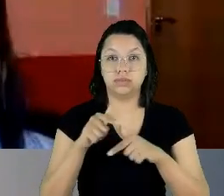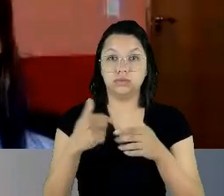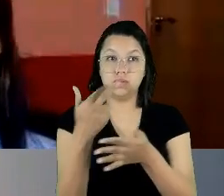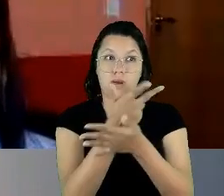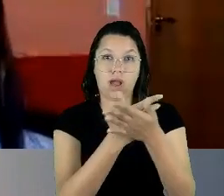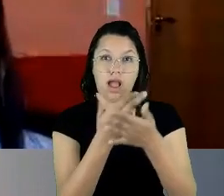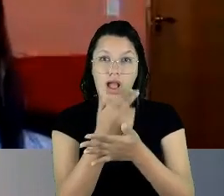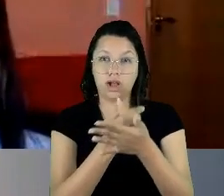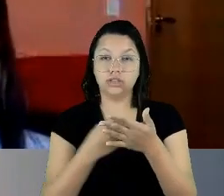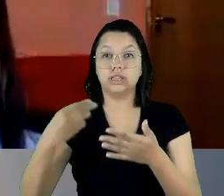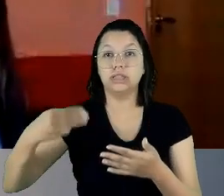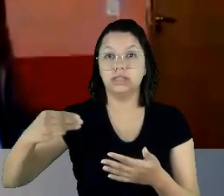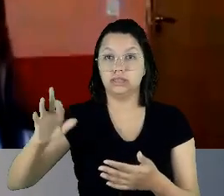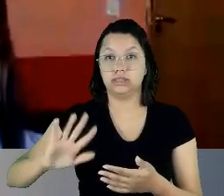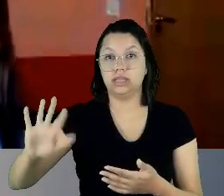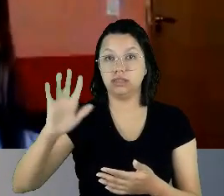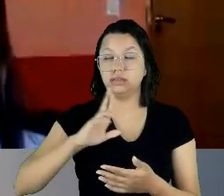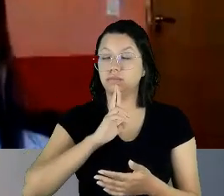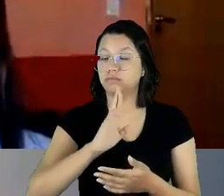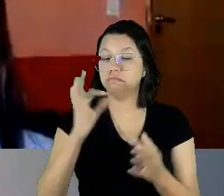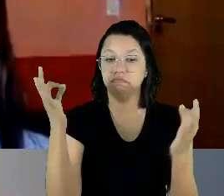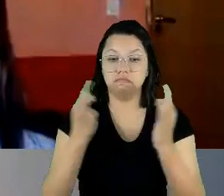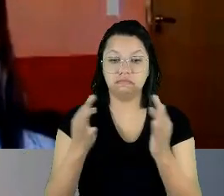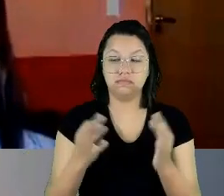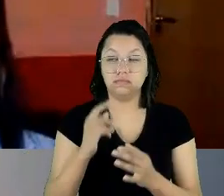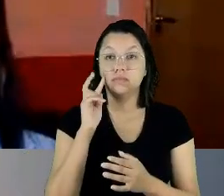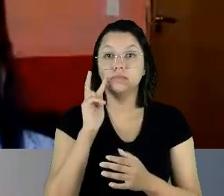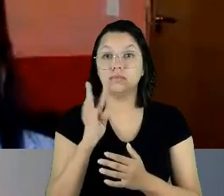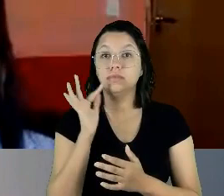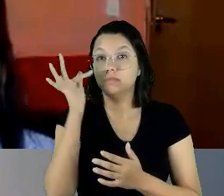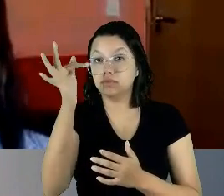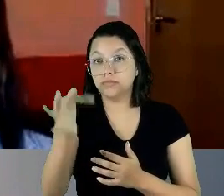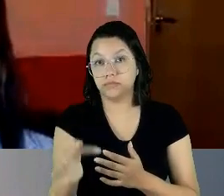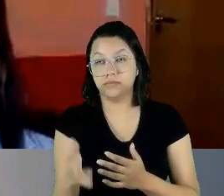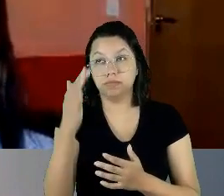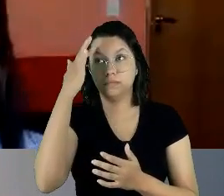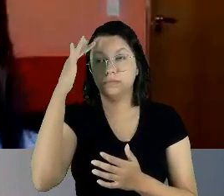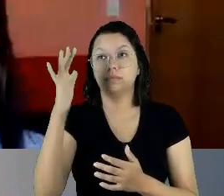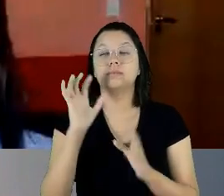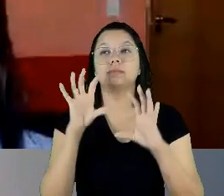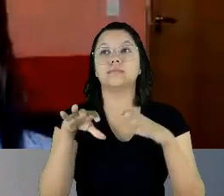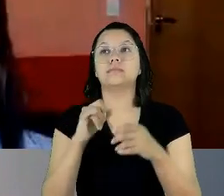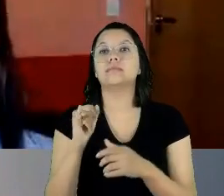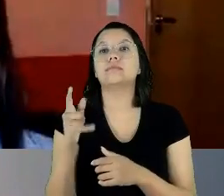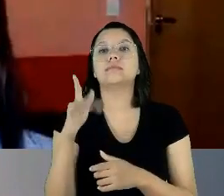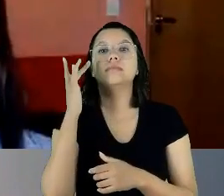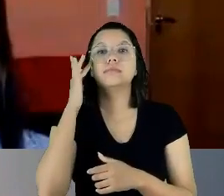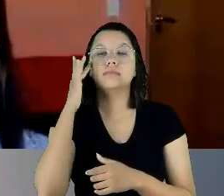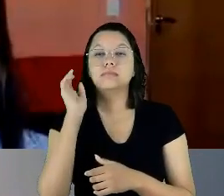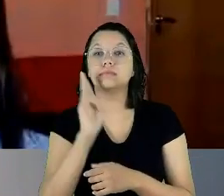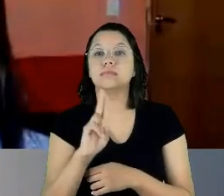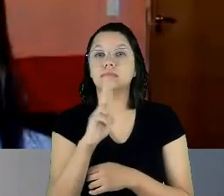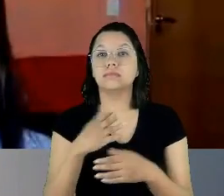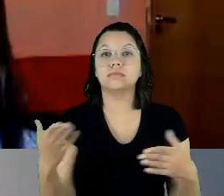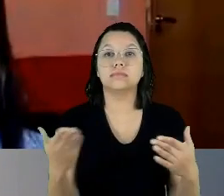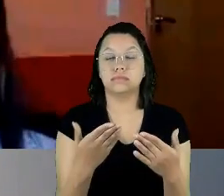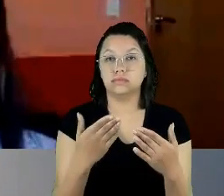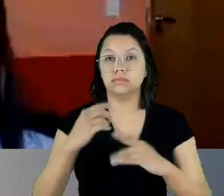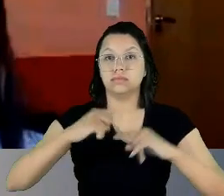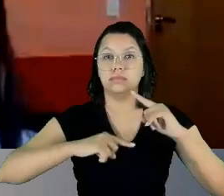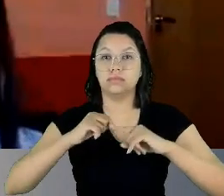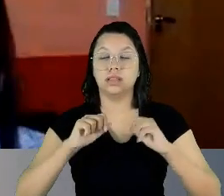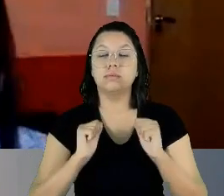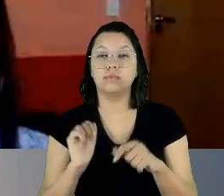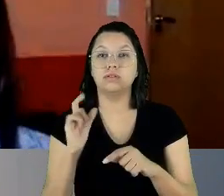resultado foi excelente. Então, olhando para o futuro, fico pensando assim, se vocês acham que a utilização dessas